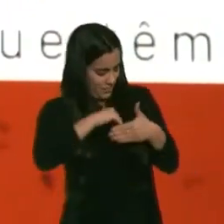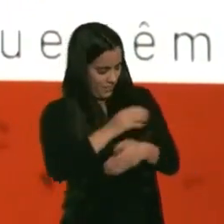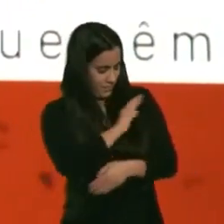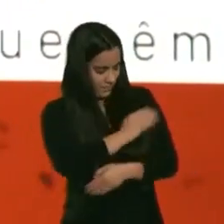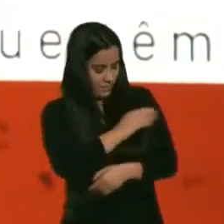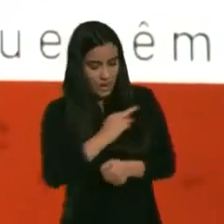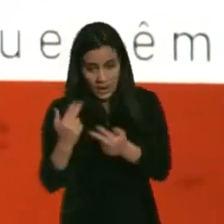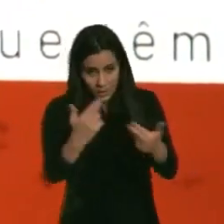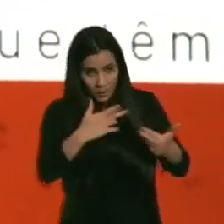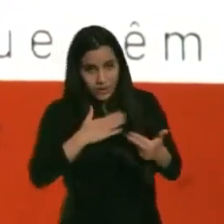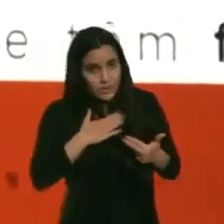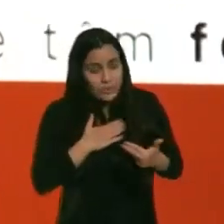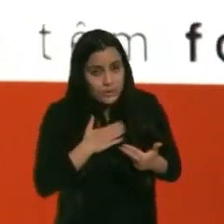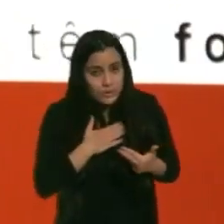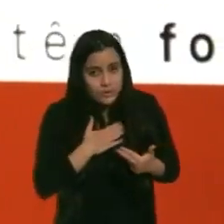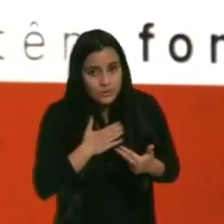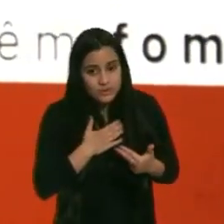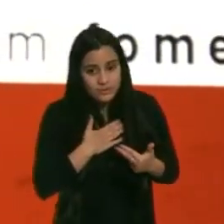meu,